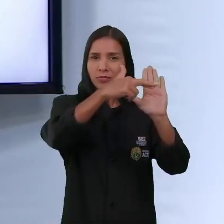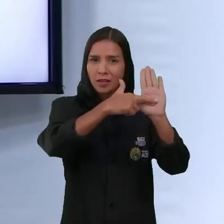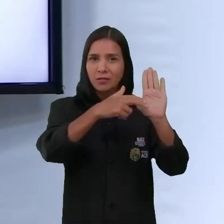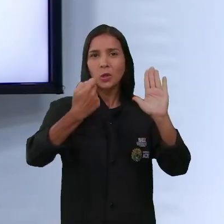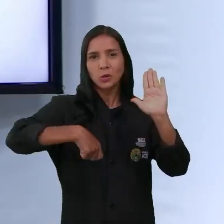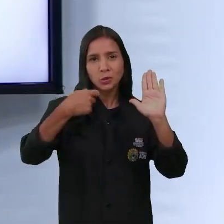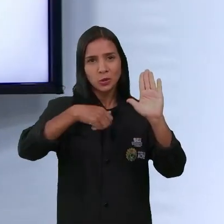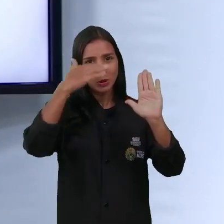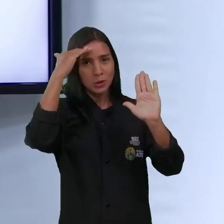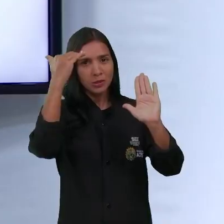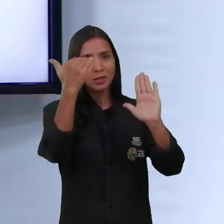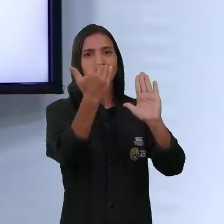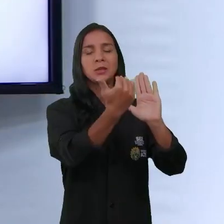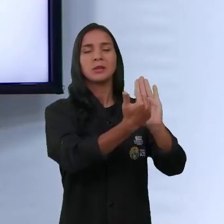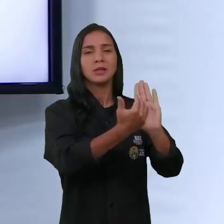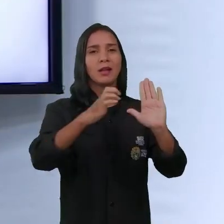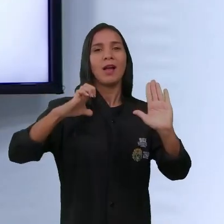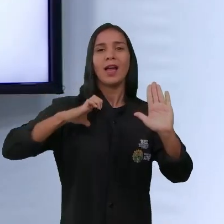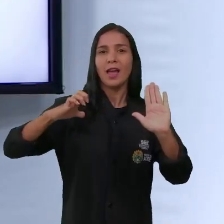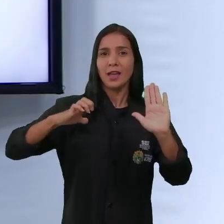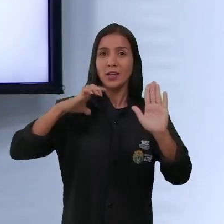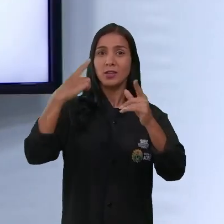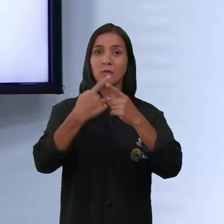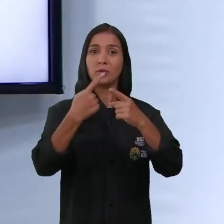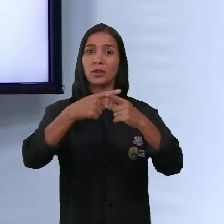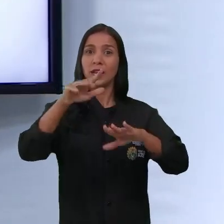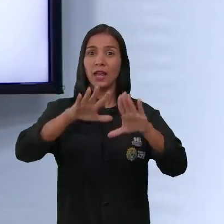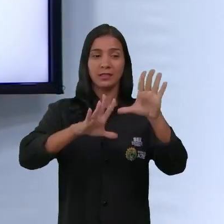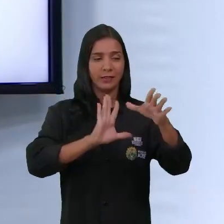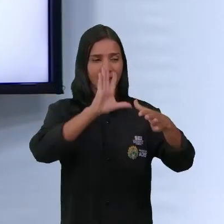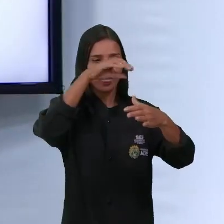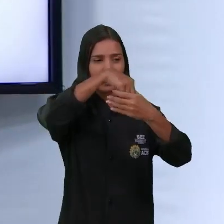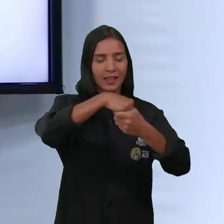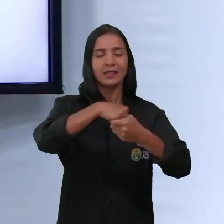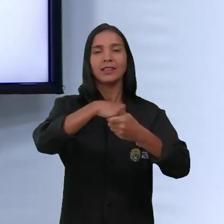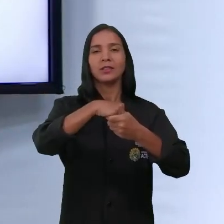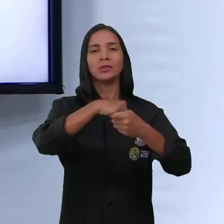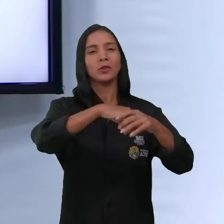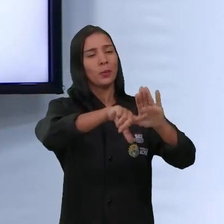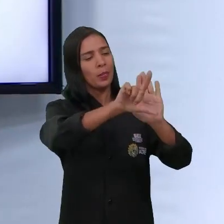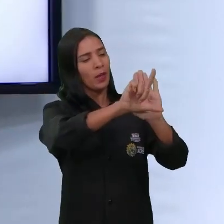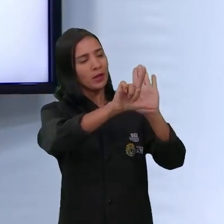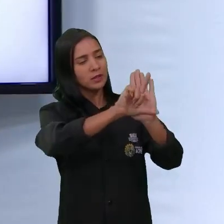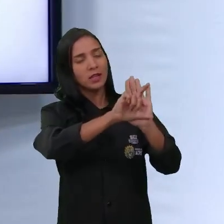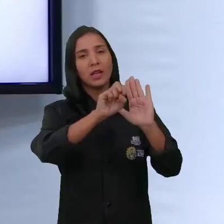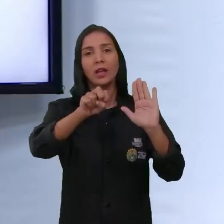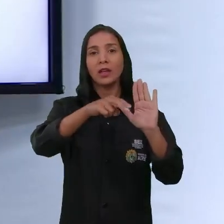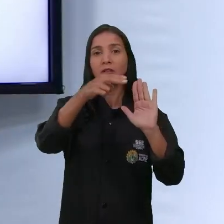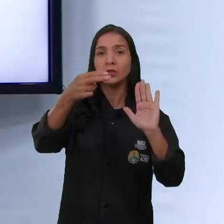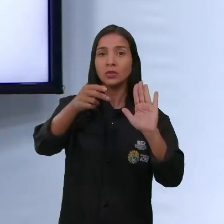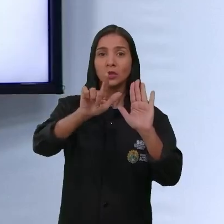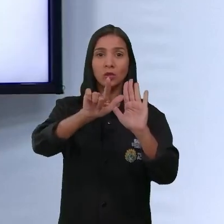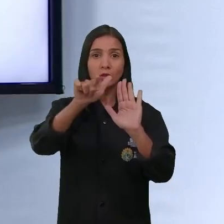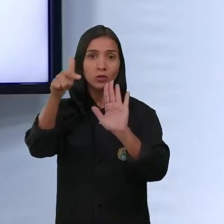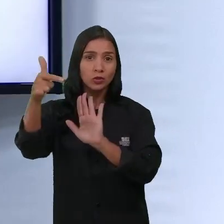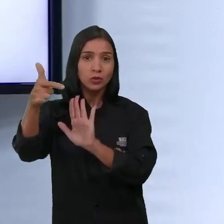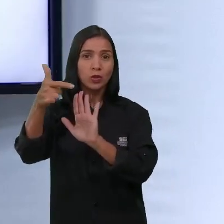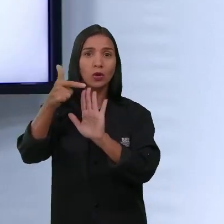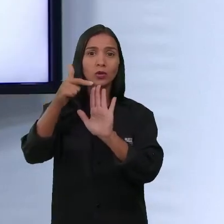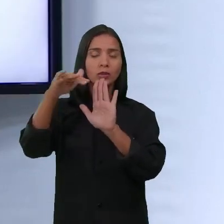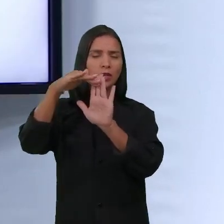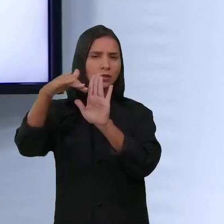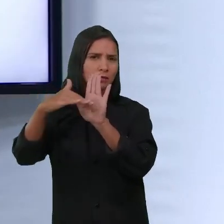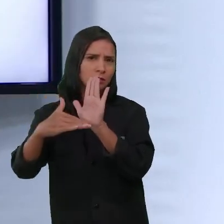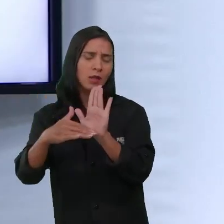estar codificadas, porque nós vamos perceber nas nossas leis, as leis que estão positivadas,